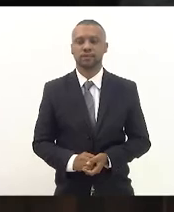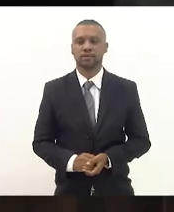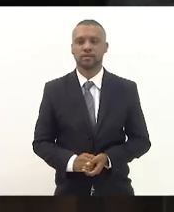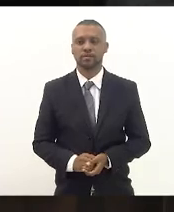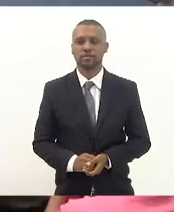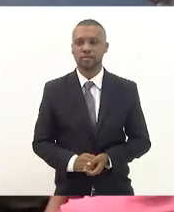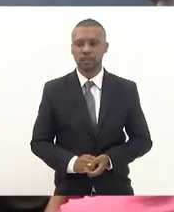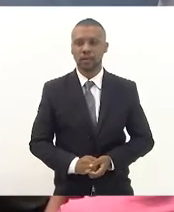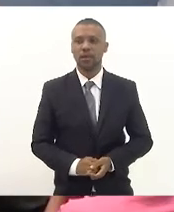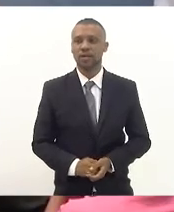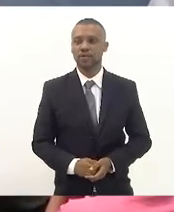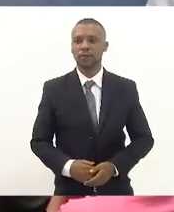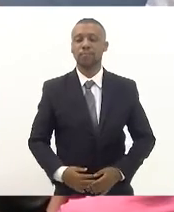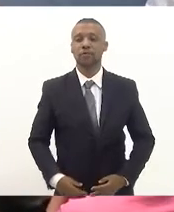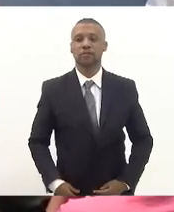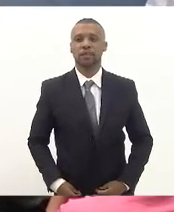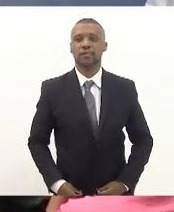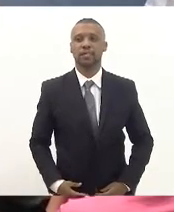um